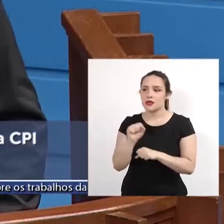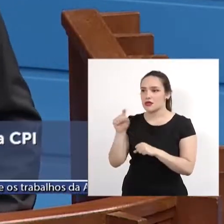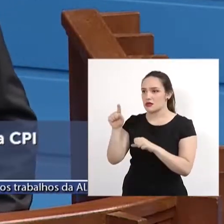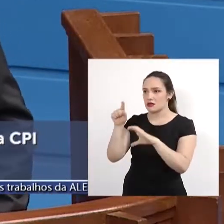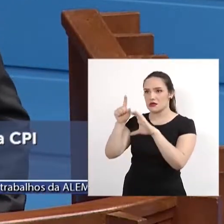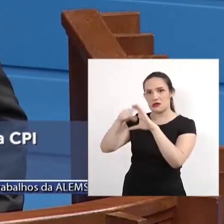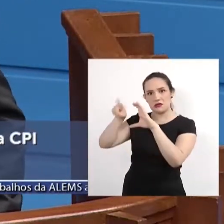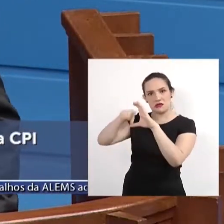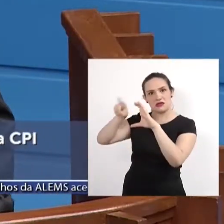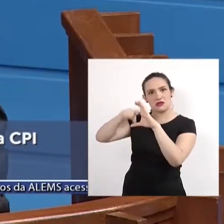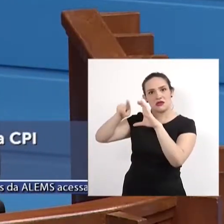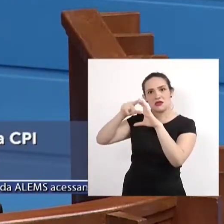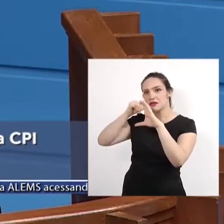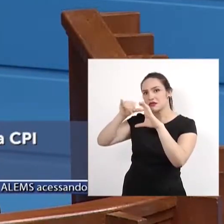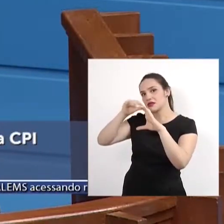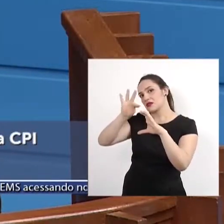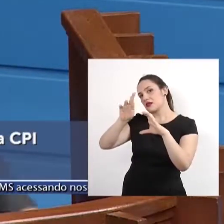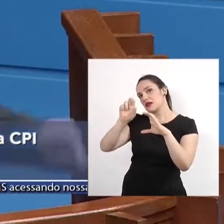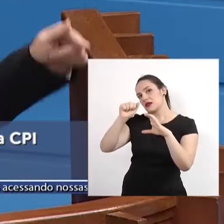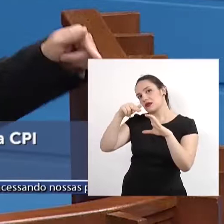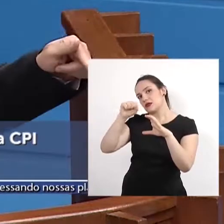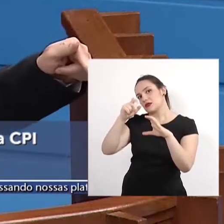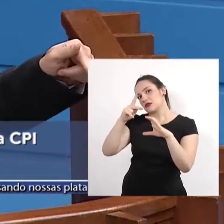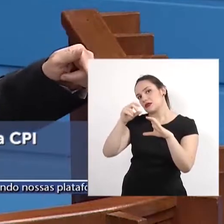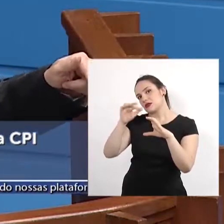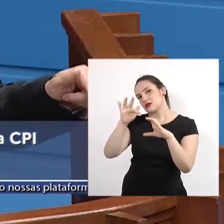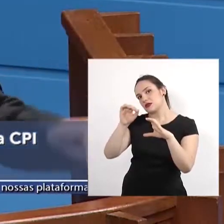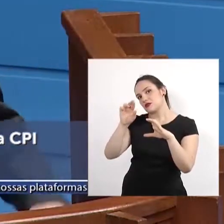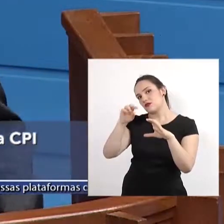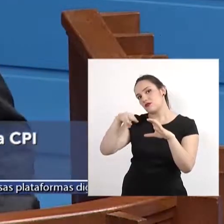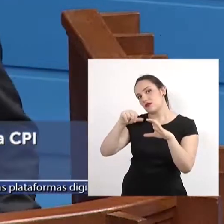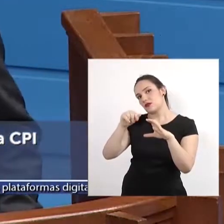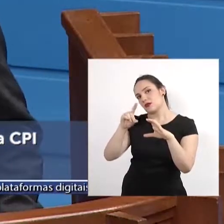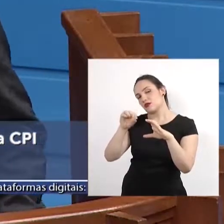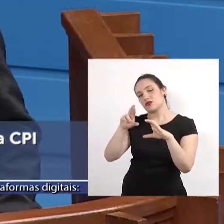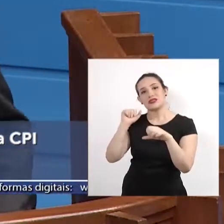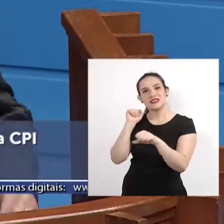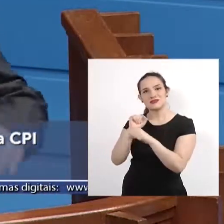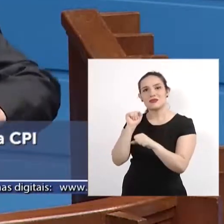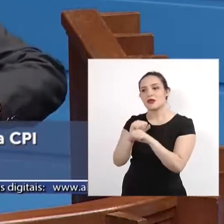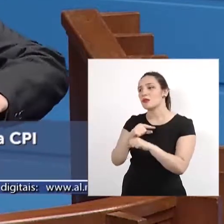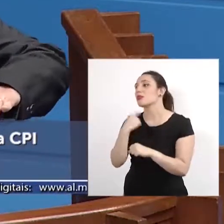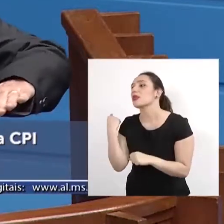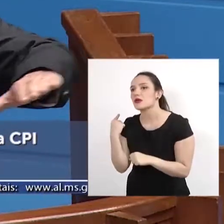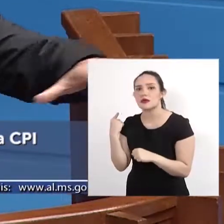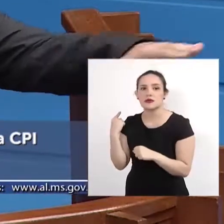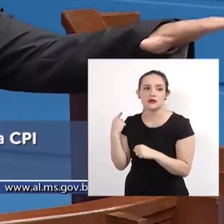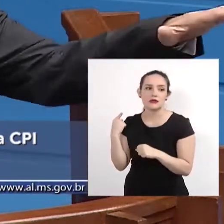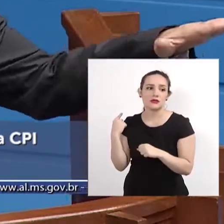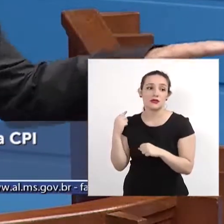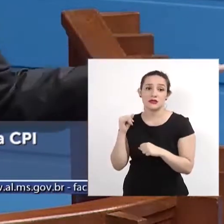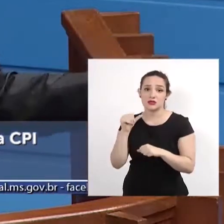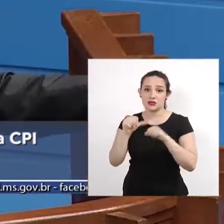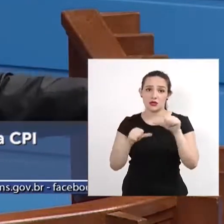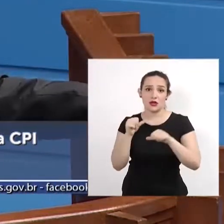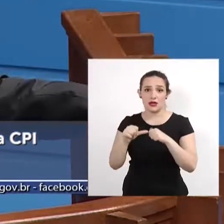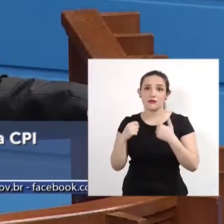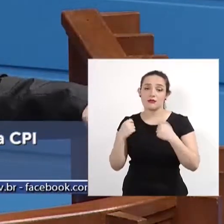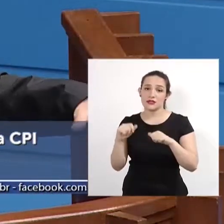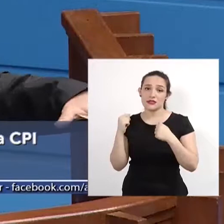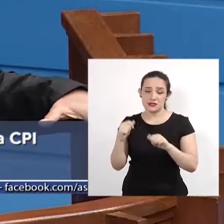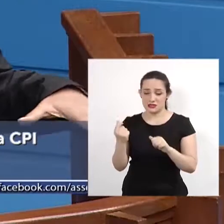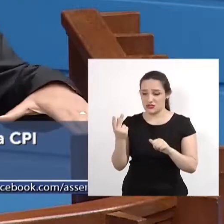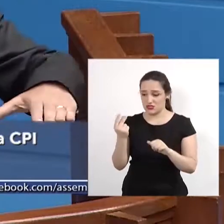uma demora nisso. A alegação da Energisa, já dita aqui, é que se for trocar, vai ter que ratear esse custo da